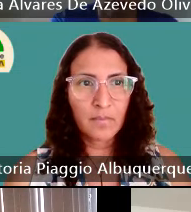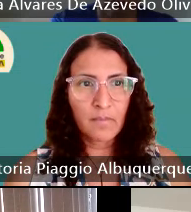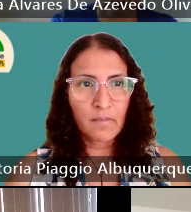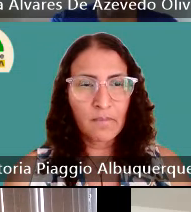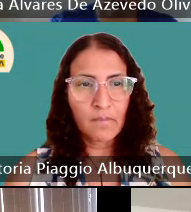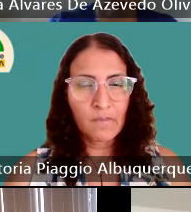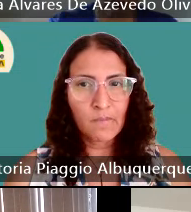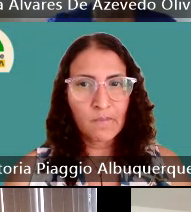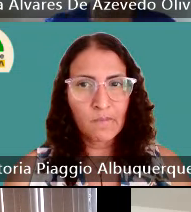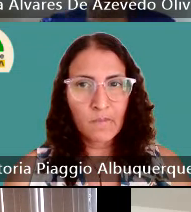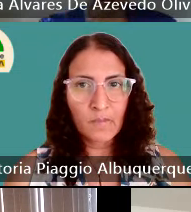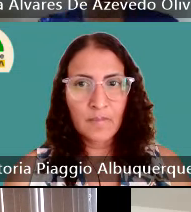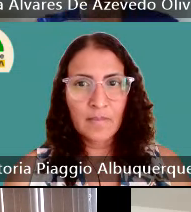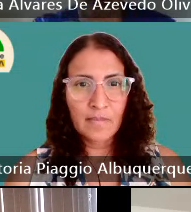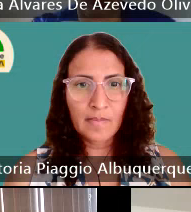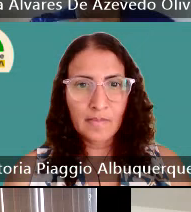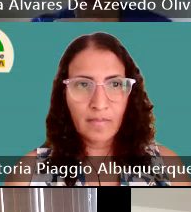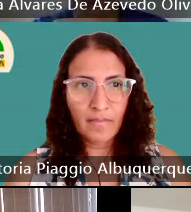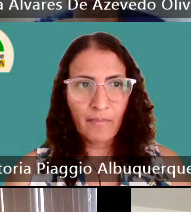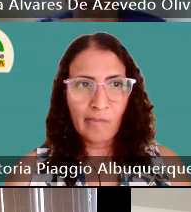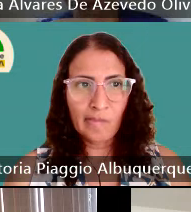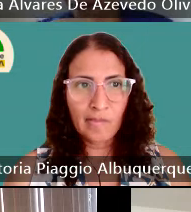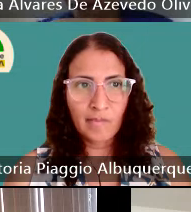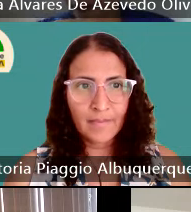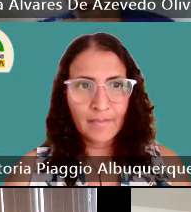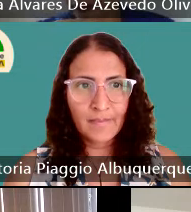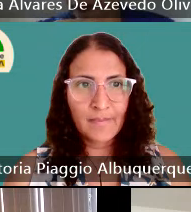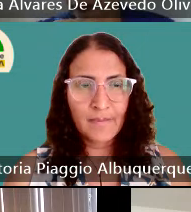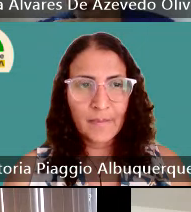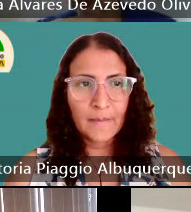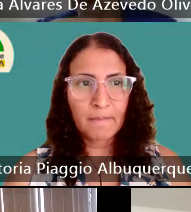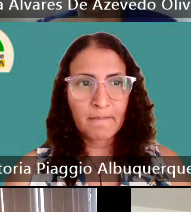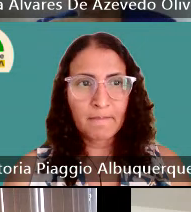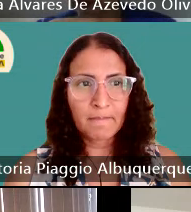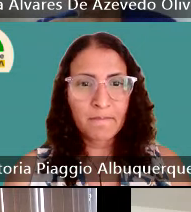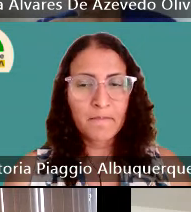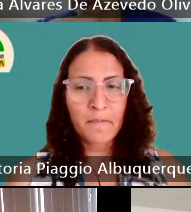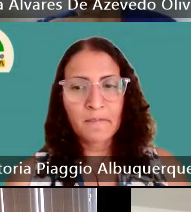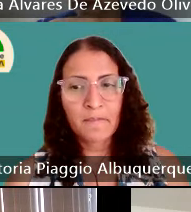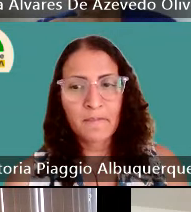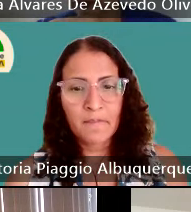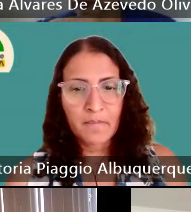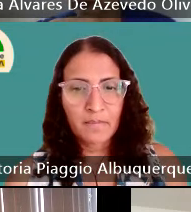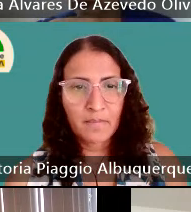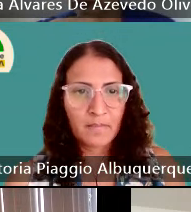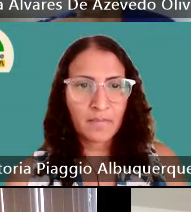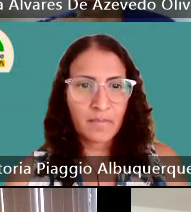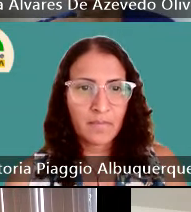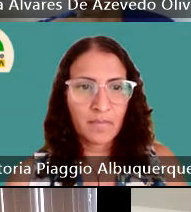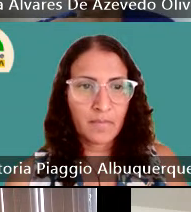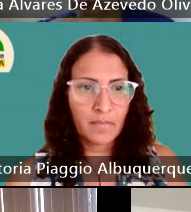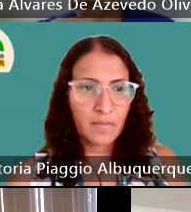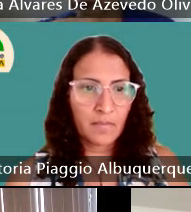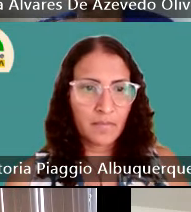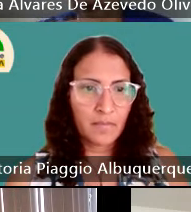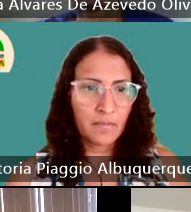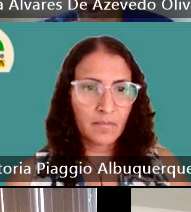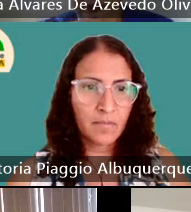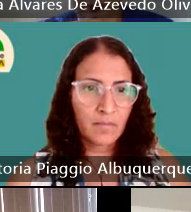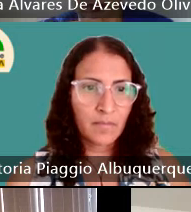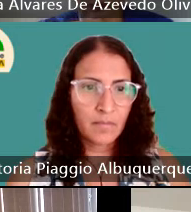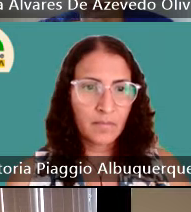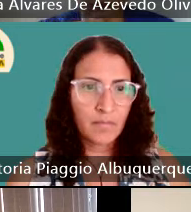aí com isso a gente consegue também corrigir o curso da da ação pública que naturalmente né vai ser Ali vai